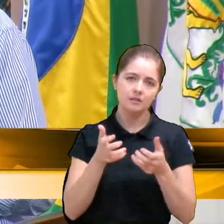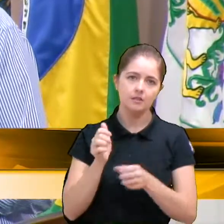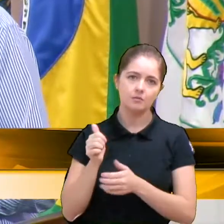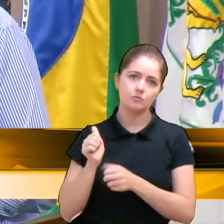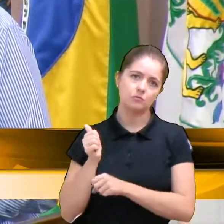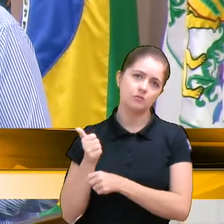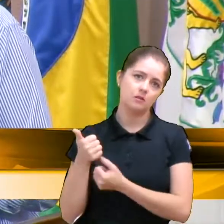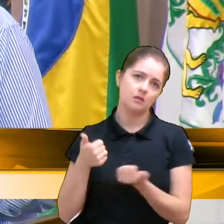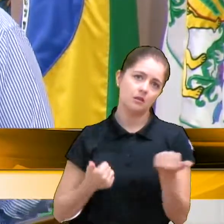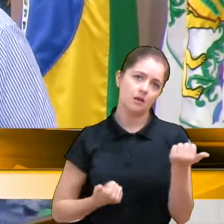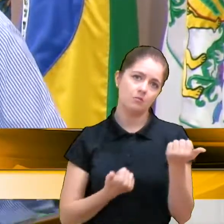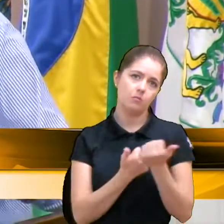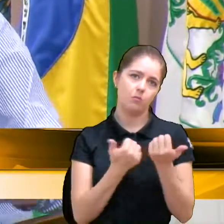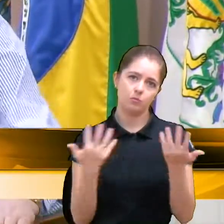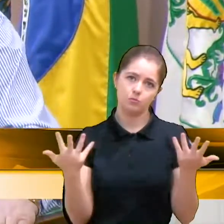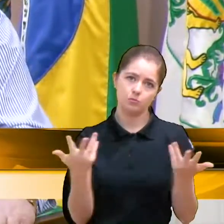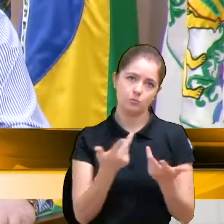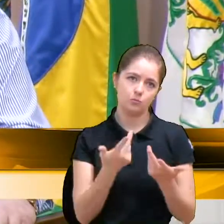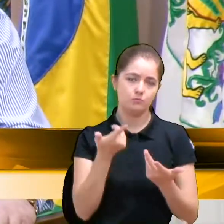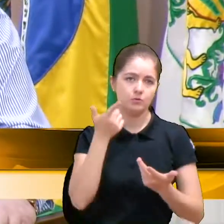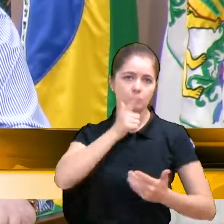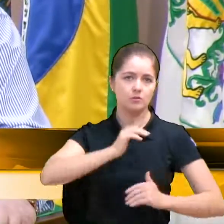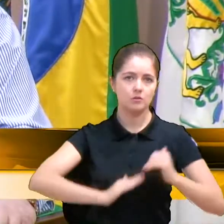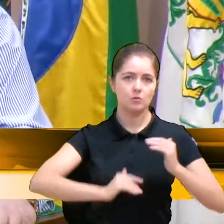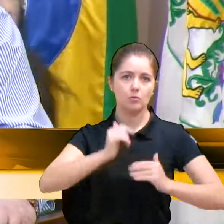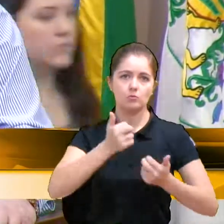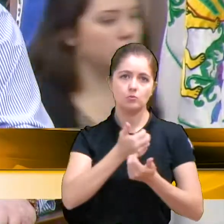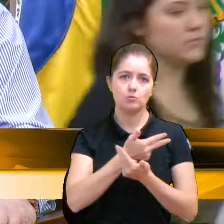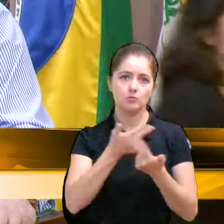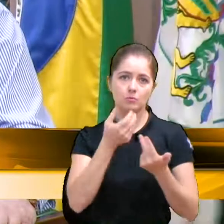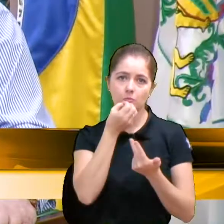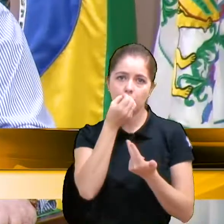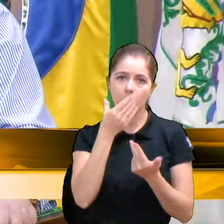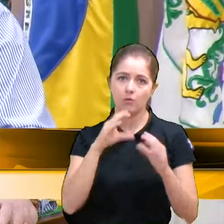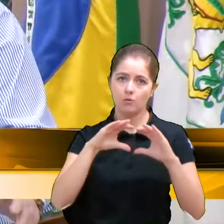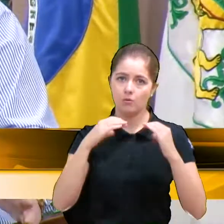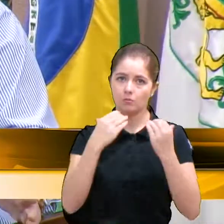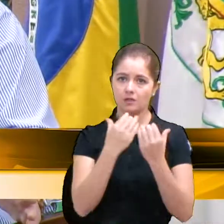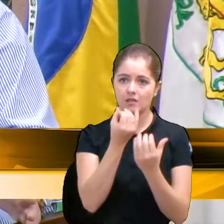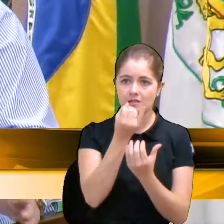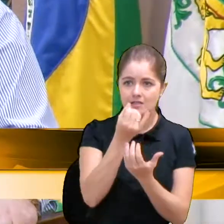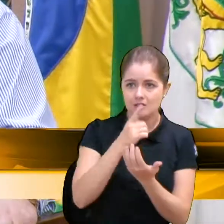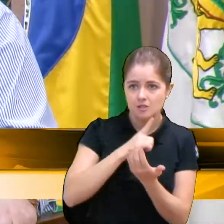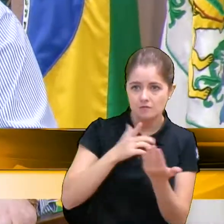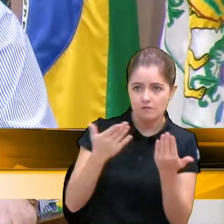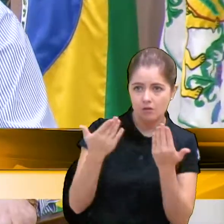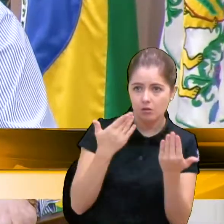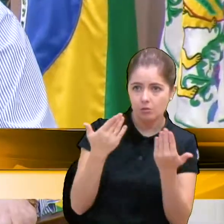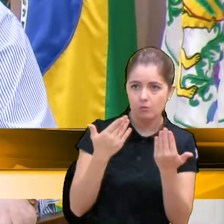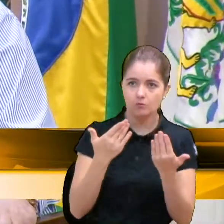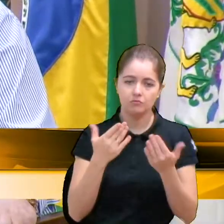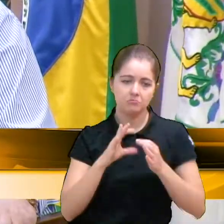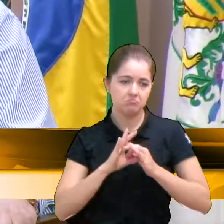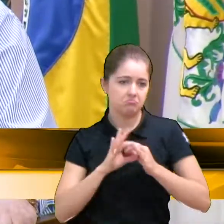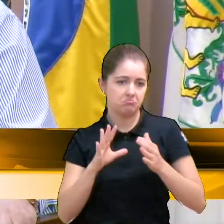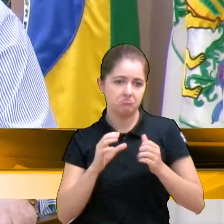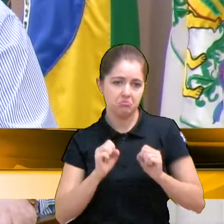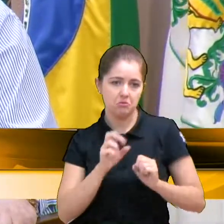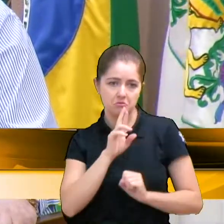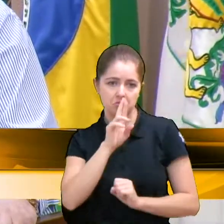coisa que seja bom para a nossa comunidade. Se alguém tiver alguma dúvida, estamos à disposição.